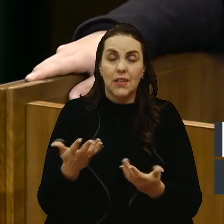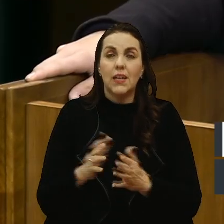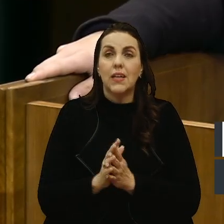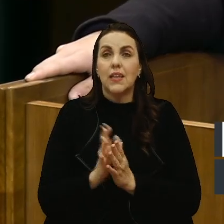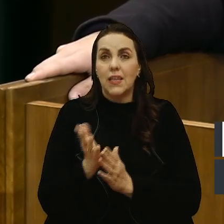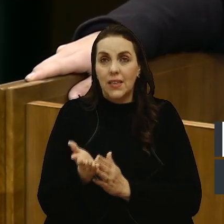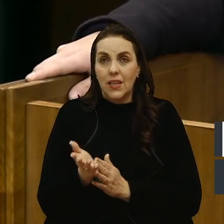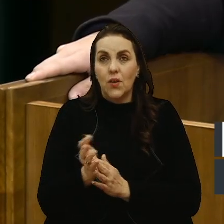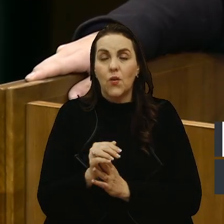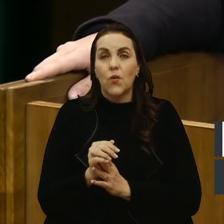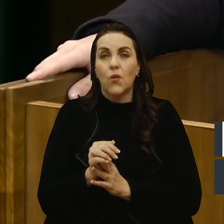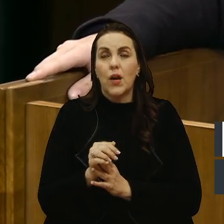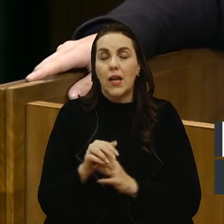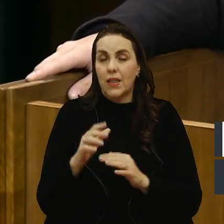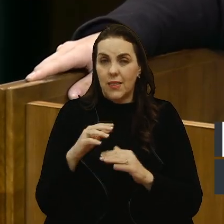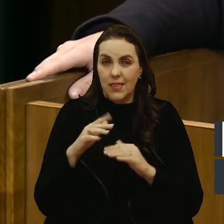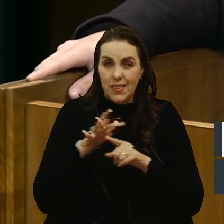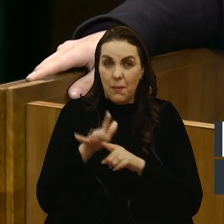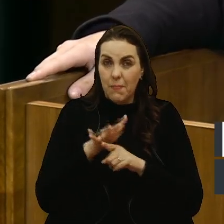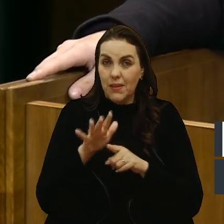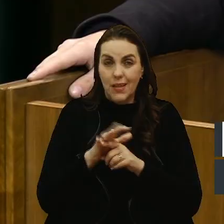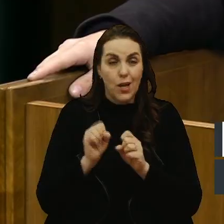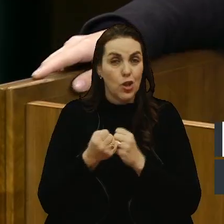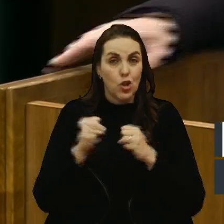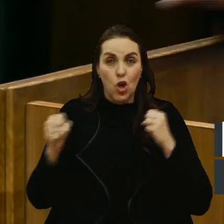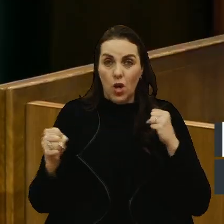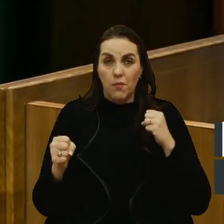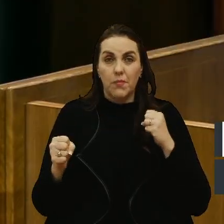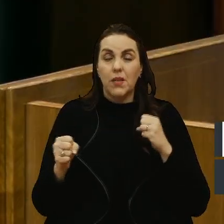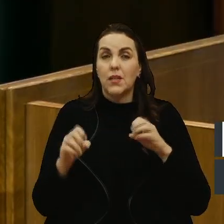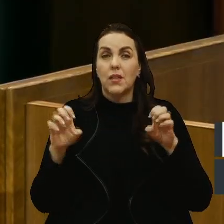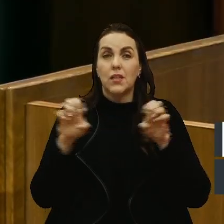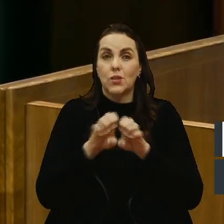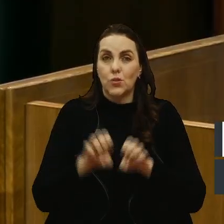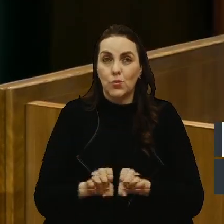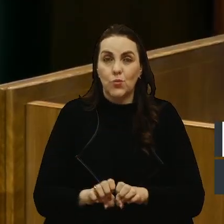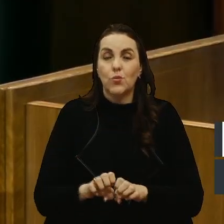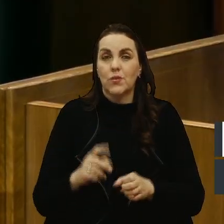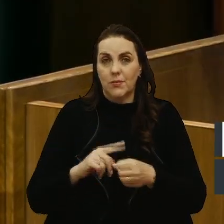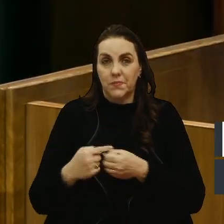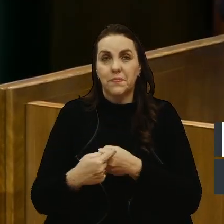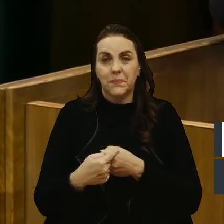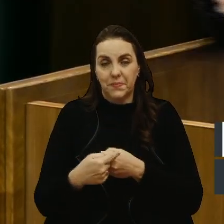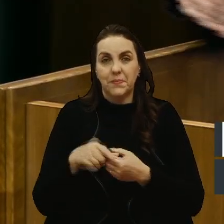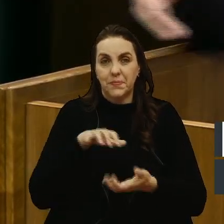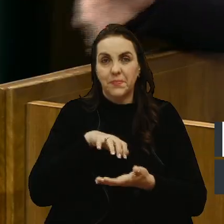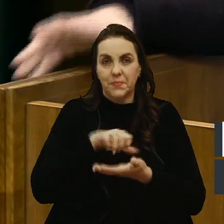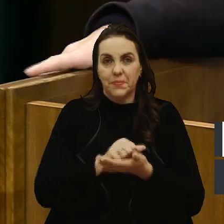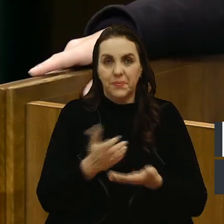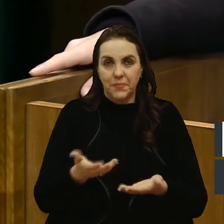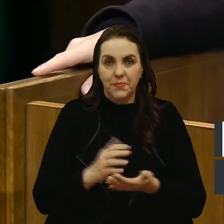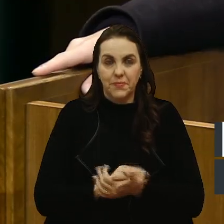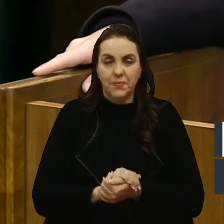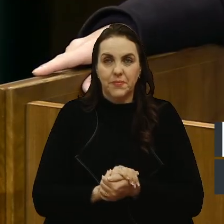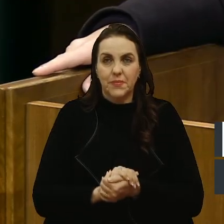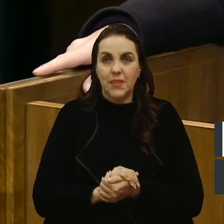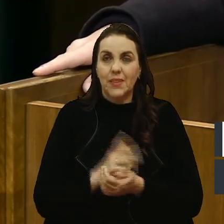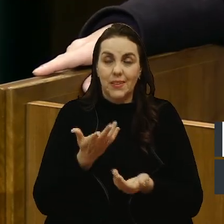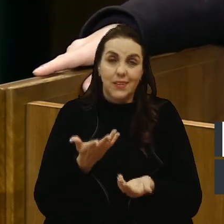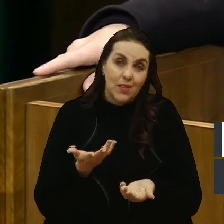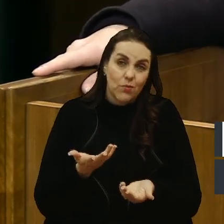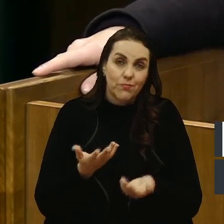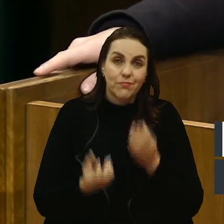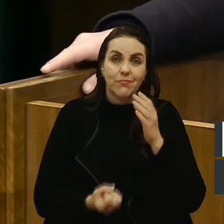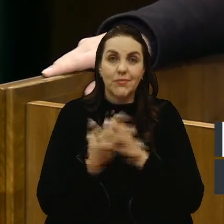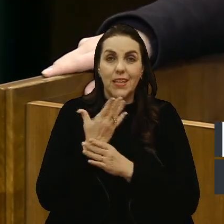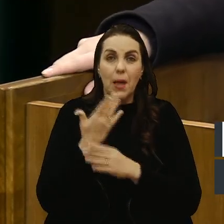gigante por infraestrutura urbana que vai ter que alcançar esse condomínio que está sendo regularizado. Então, nós vamos criar, na prática,